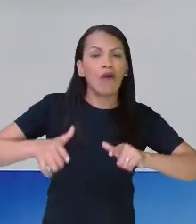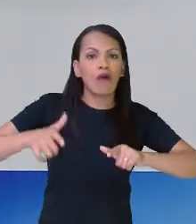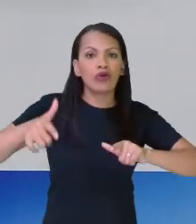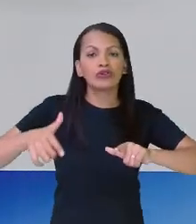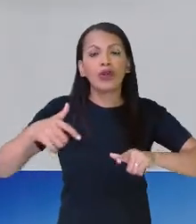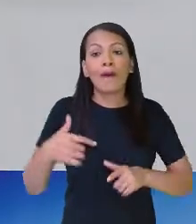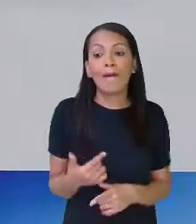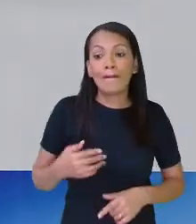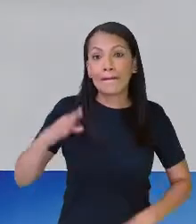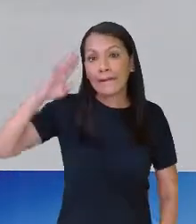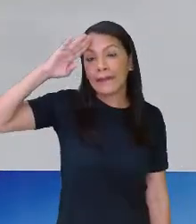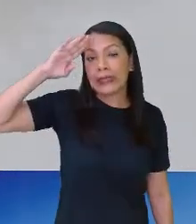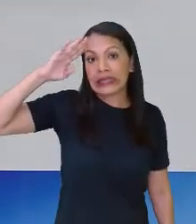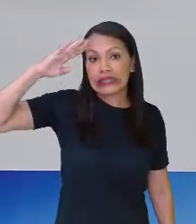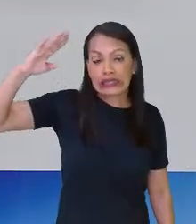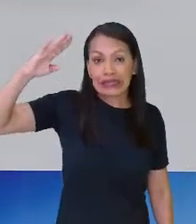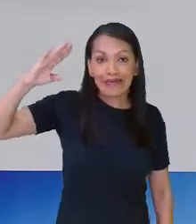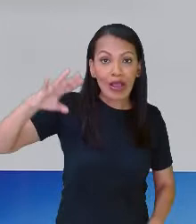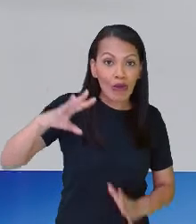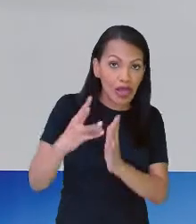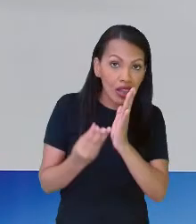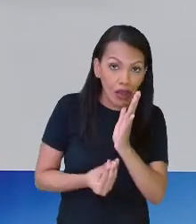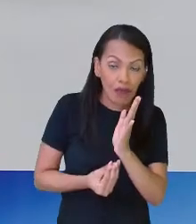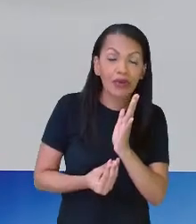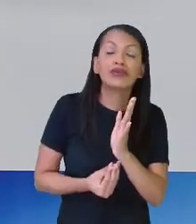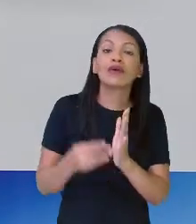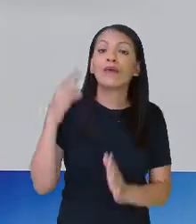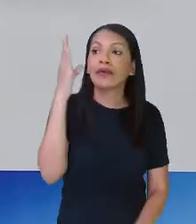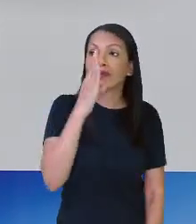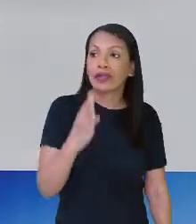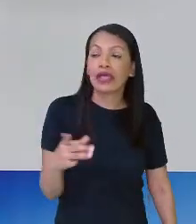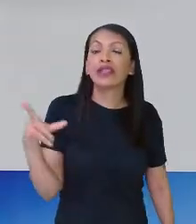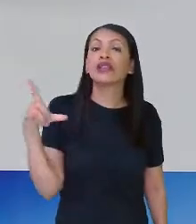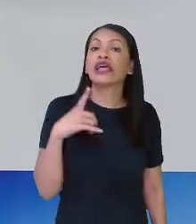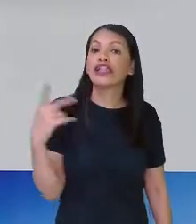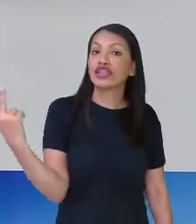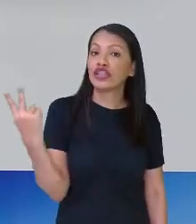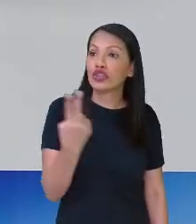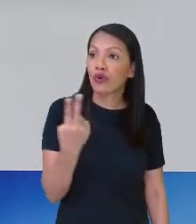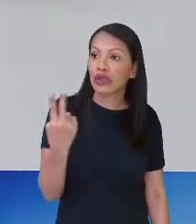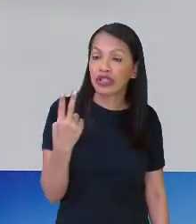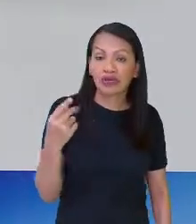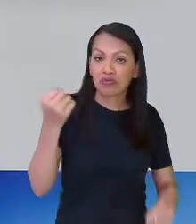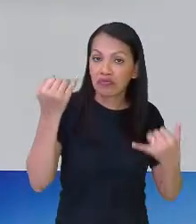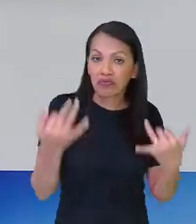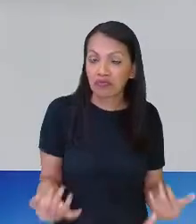principais quilombos do Brasil? Tem 2 aqui que eu não falei. Quais são?